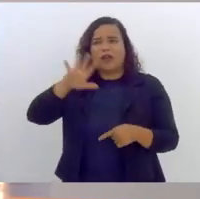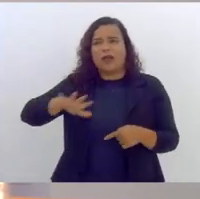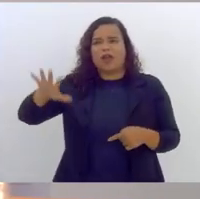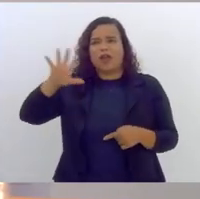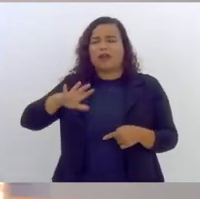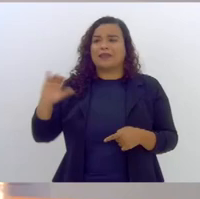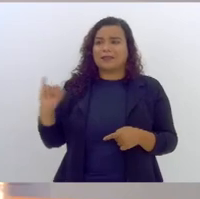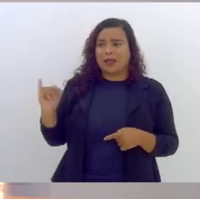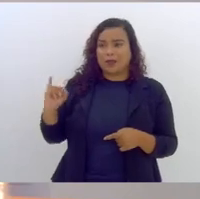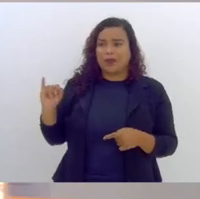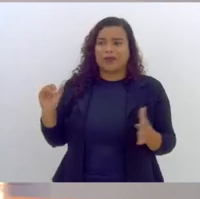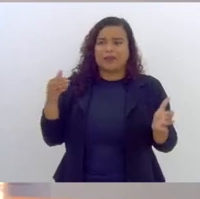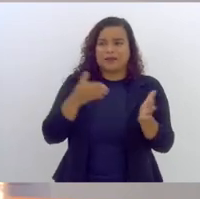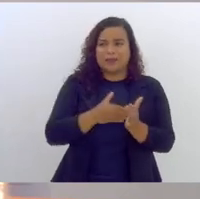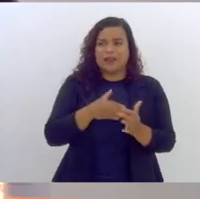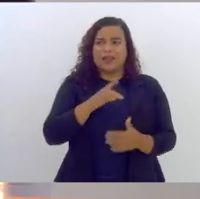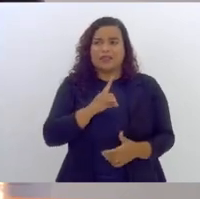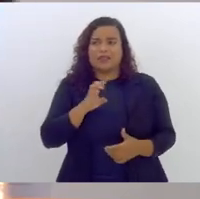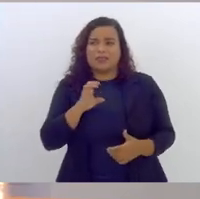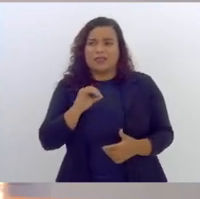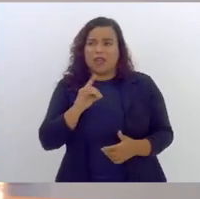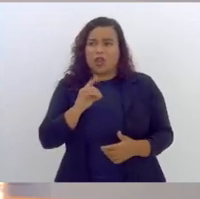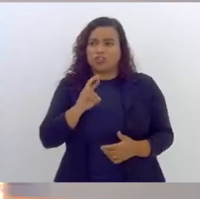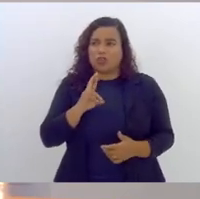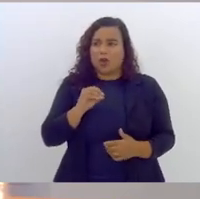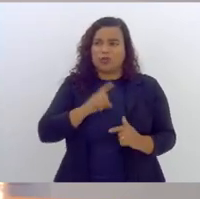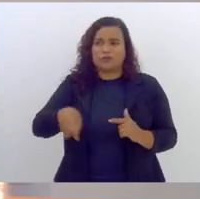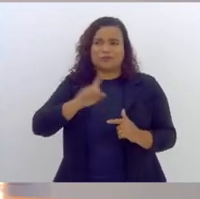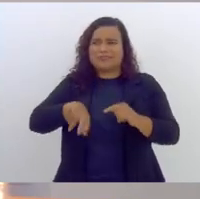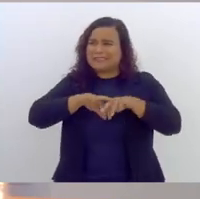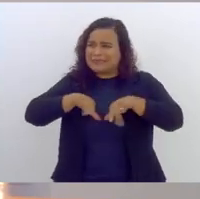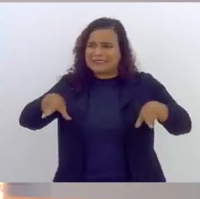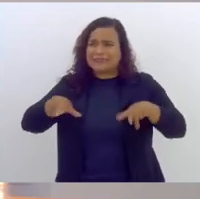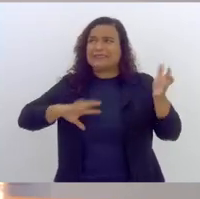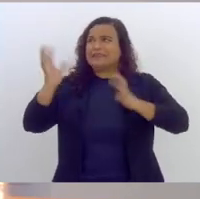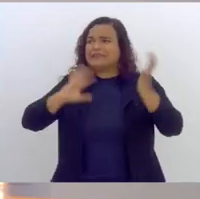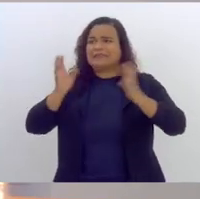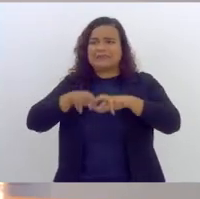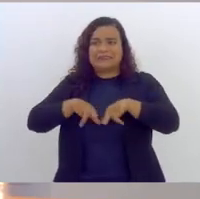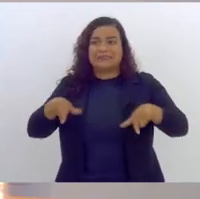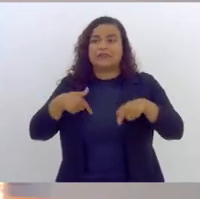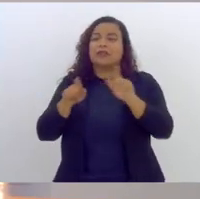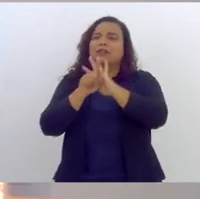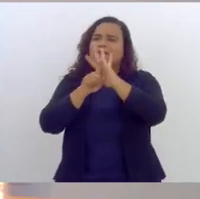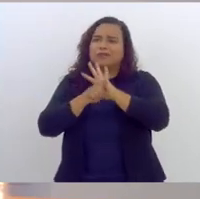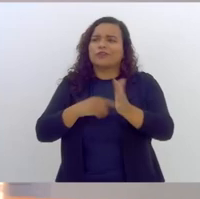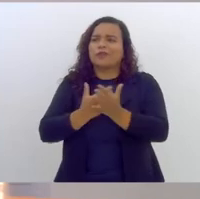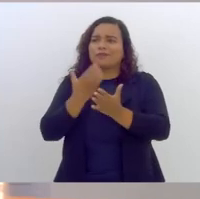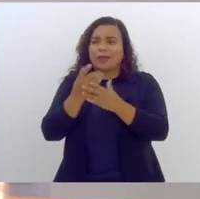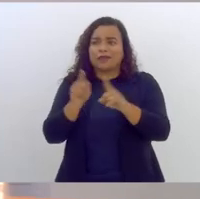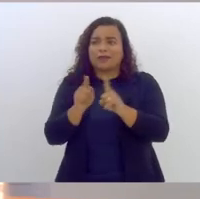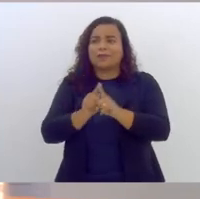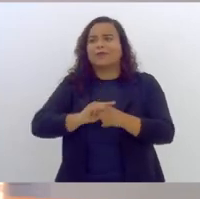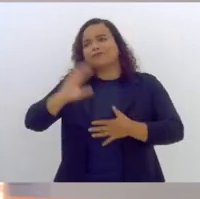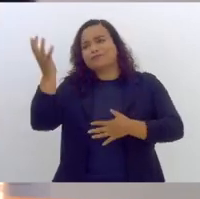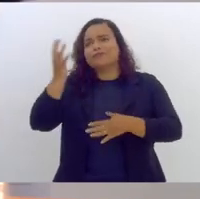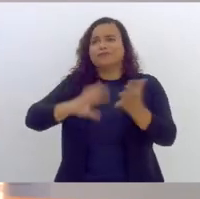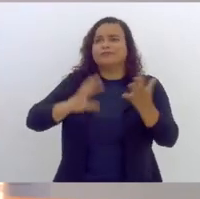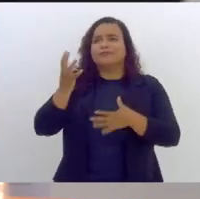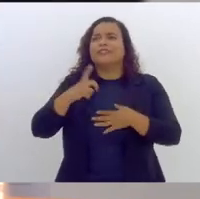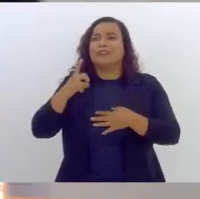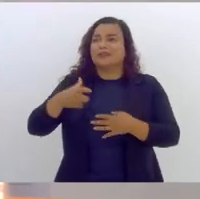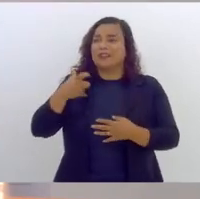Itaguaí a Deodoro né com todos os seus problemas e ainda por cima tendo que investigar todos os casos envolvendo